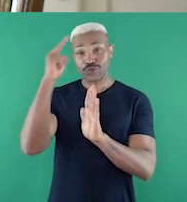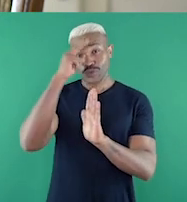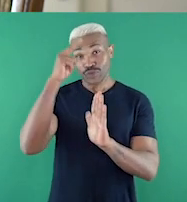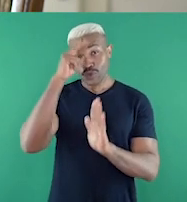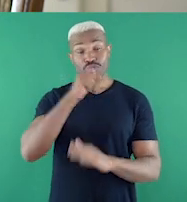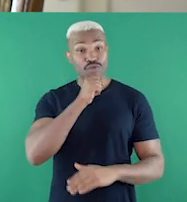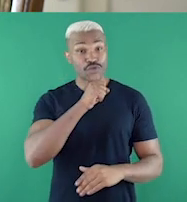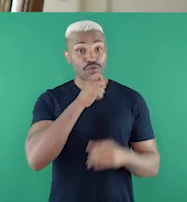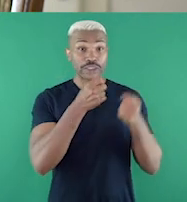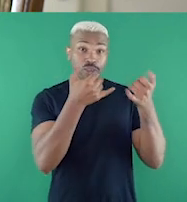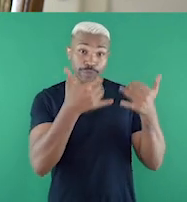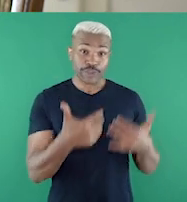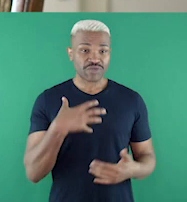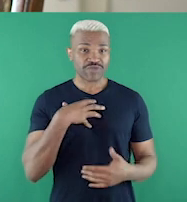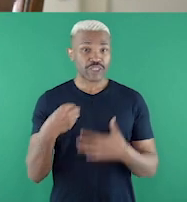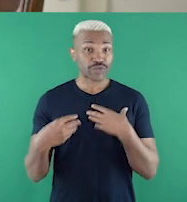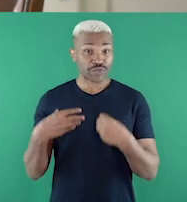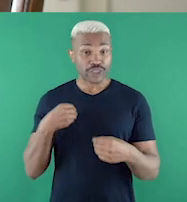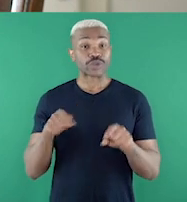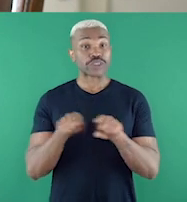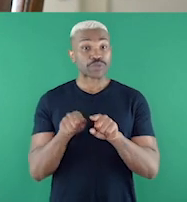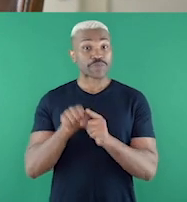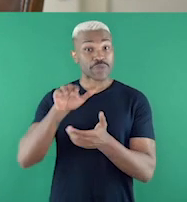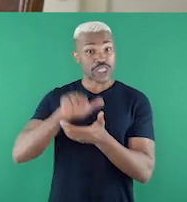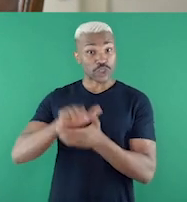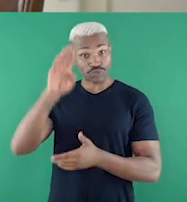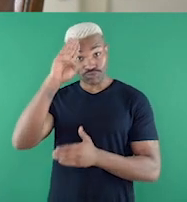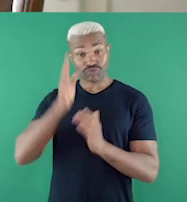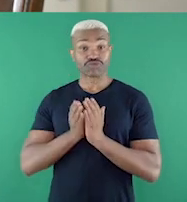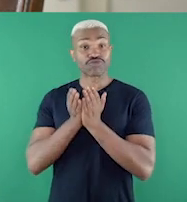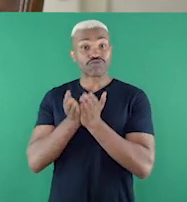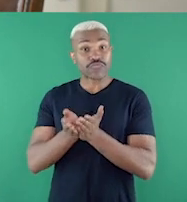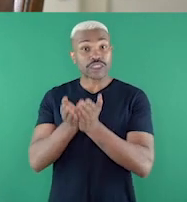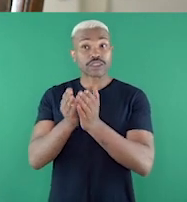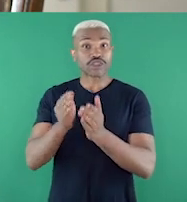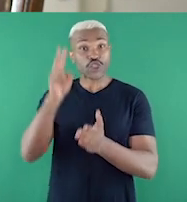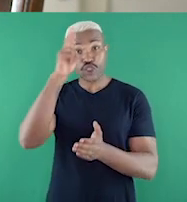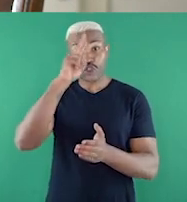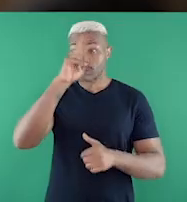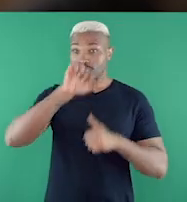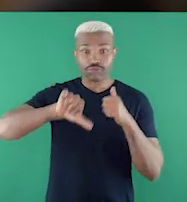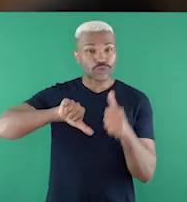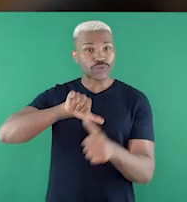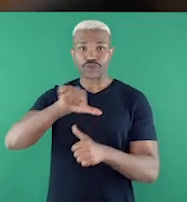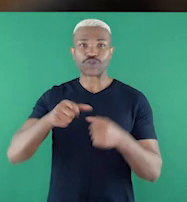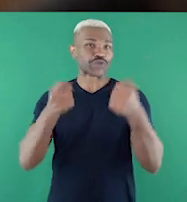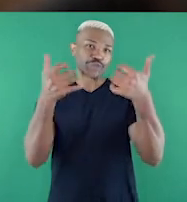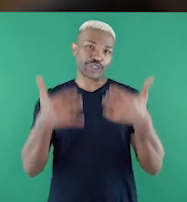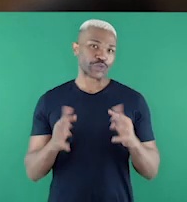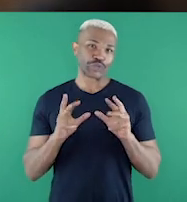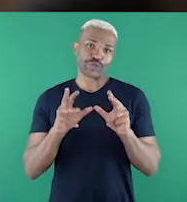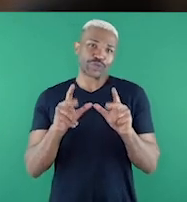que a avó vai contando sobre esses filhos, sobre esse marido, o almirante, ela vai se transformando. E eu não vou contar toda para